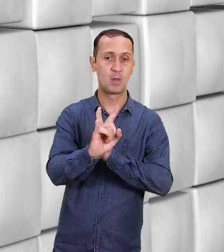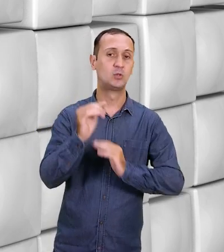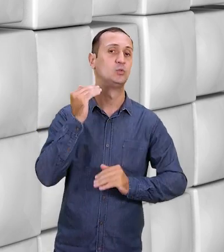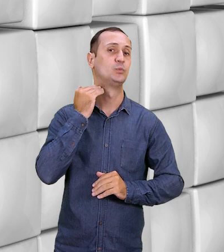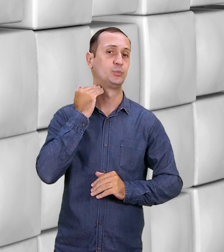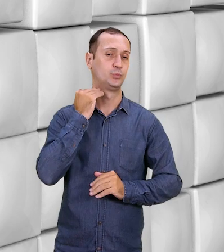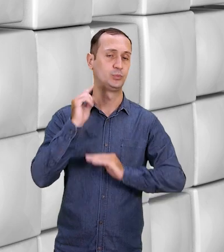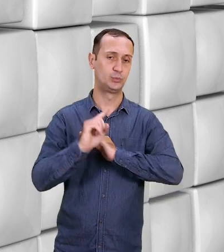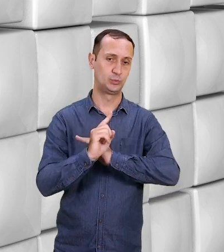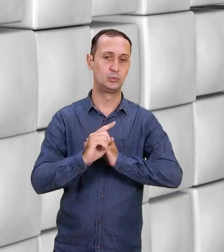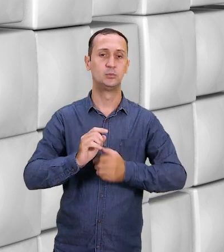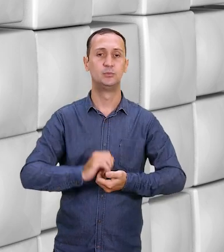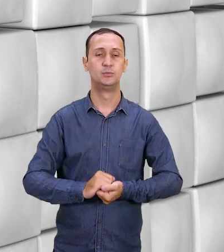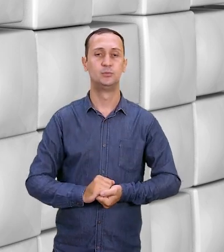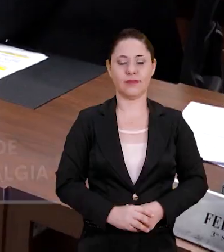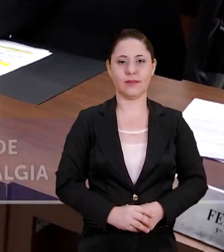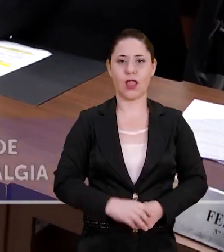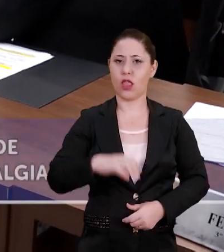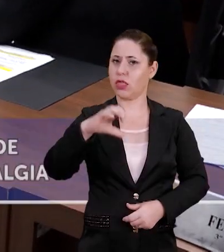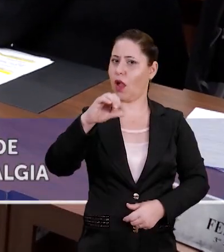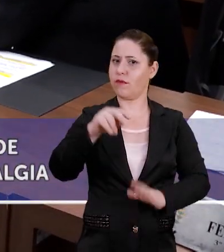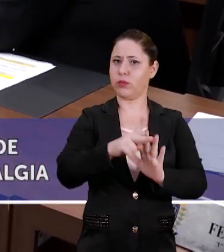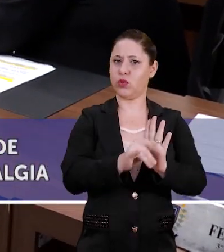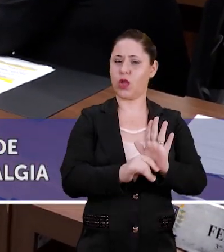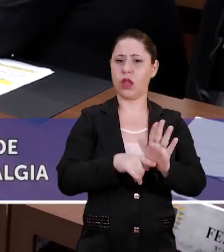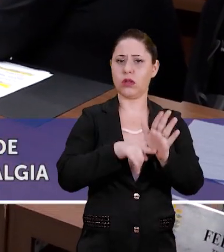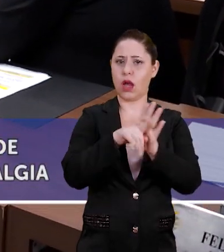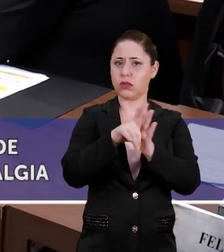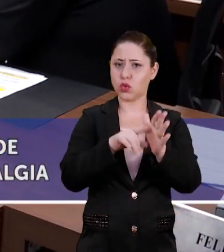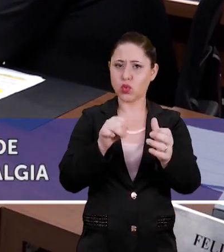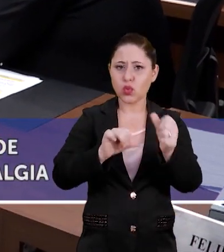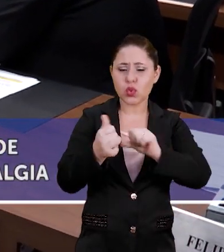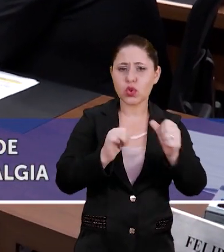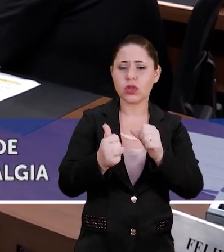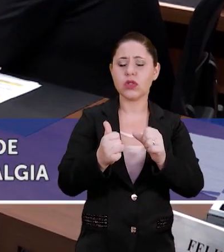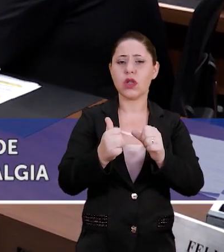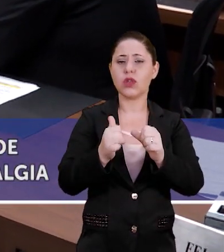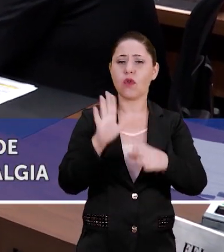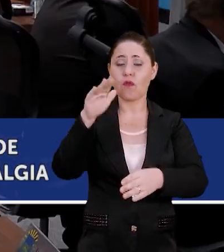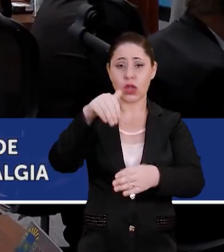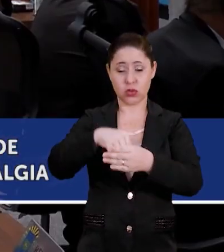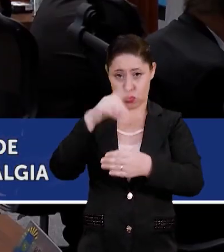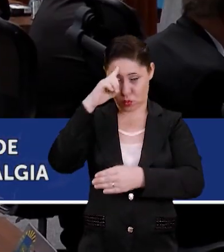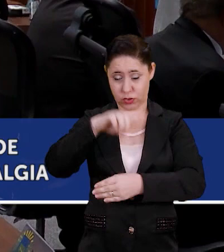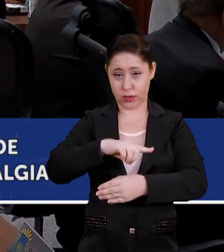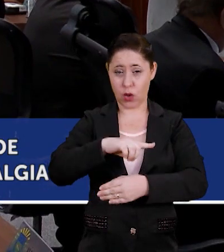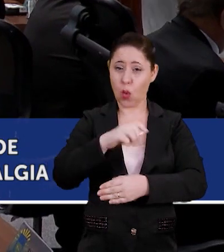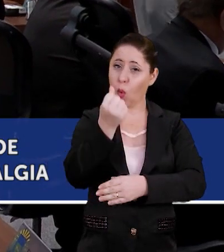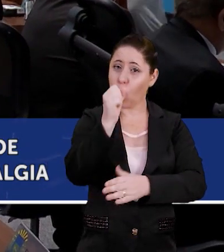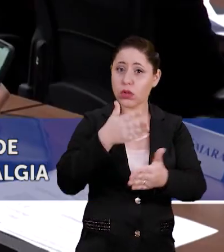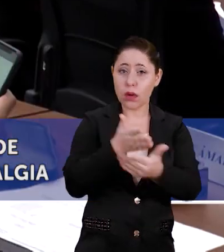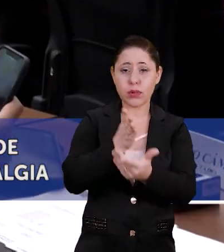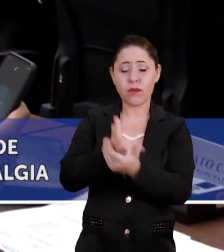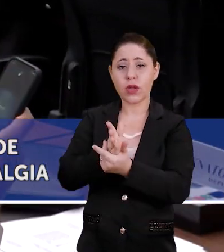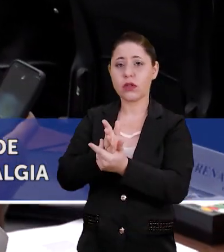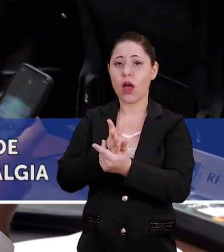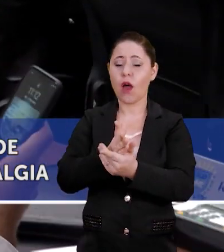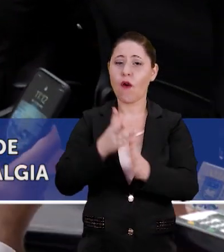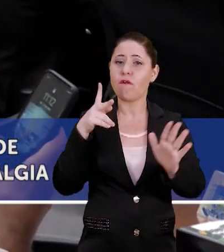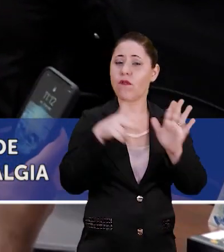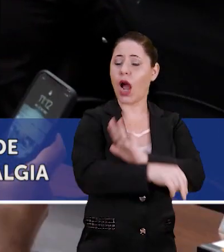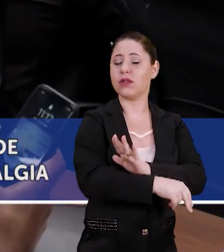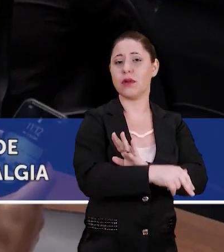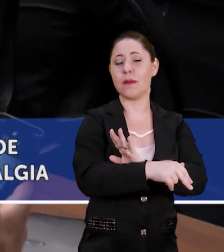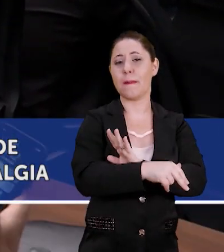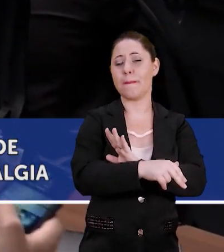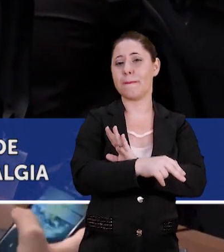prioridade de atendimento em bancos. 9 projetos foram analisados na ordem do dia, sendo 8 aprovados. Dentre eles, um